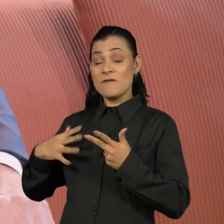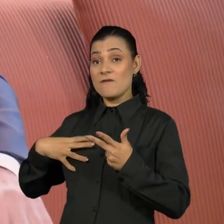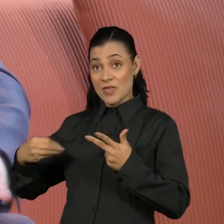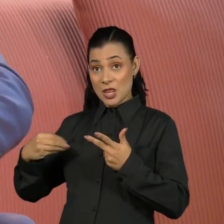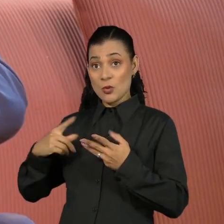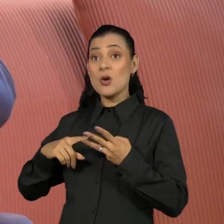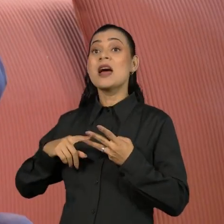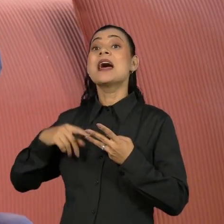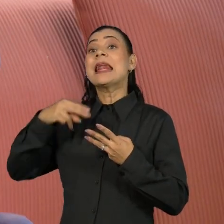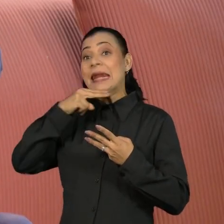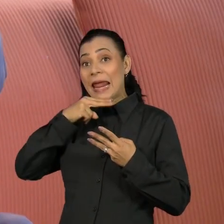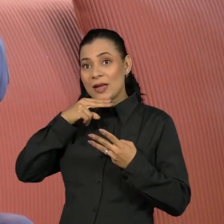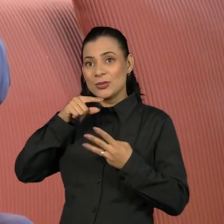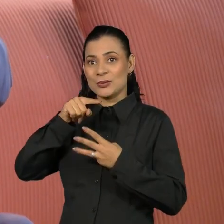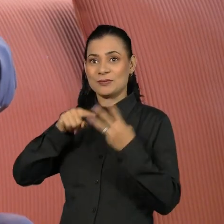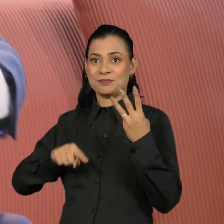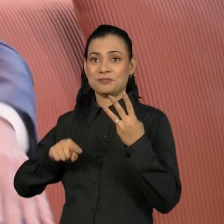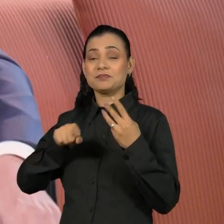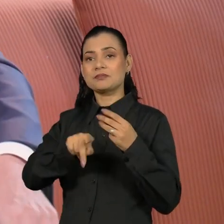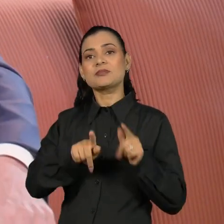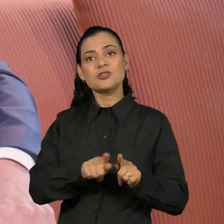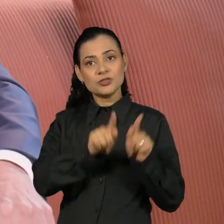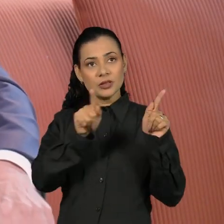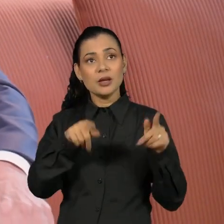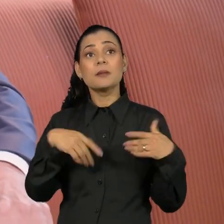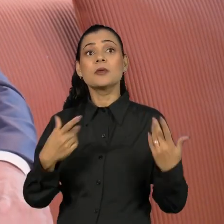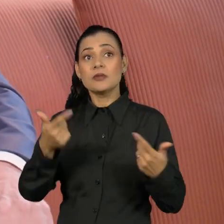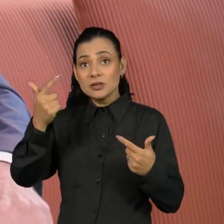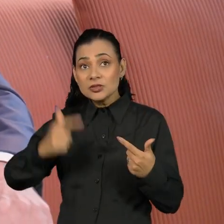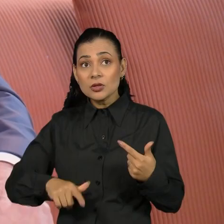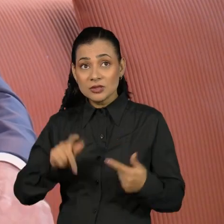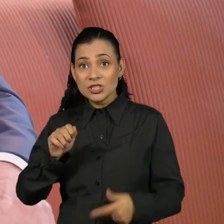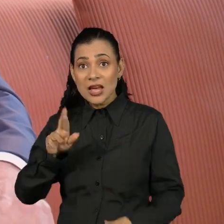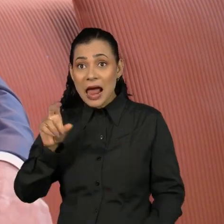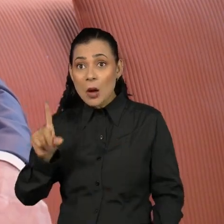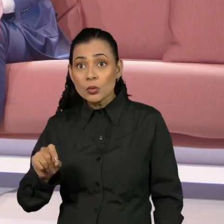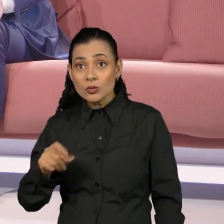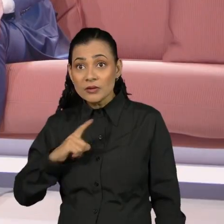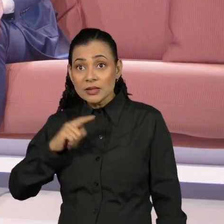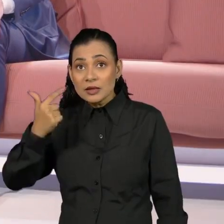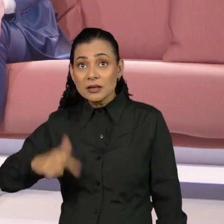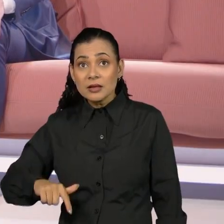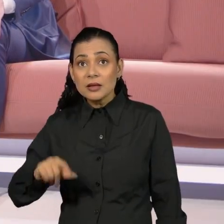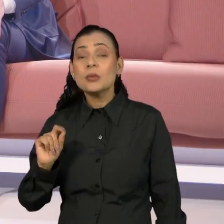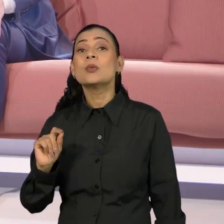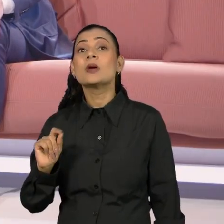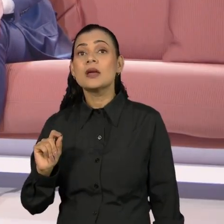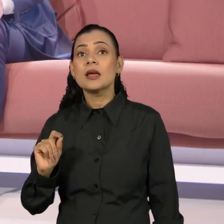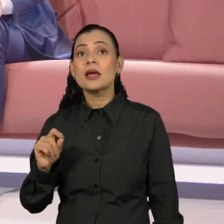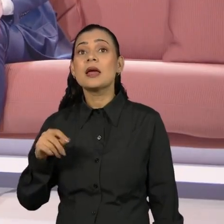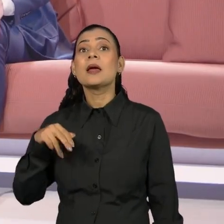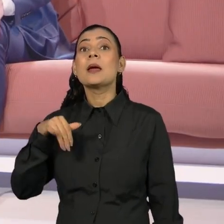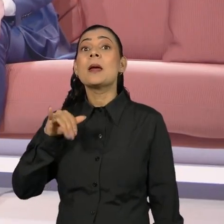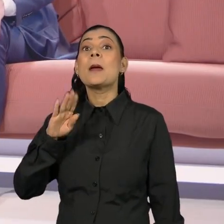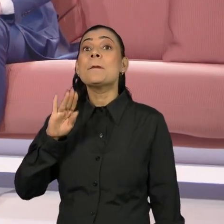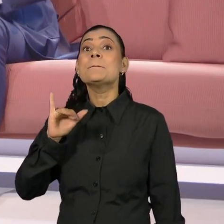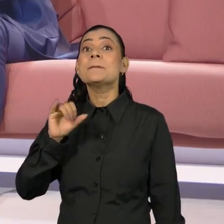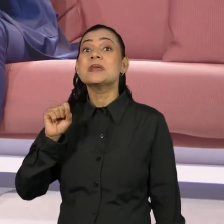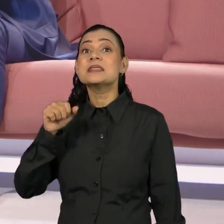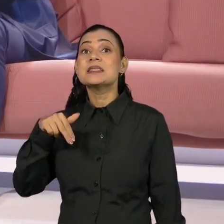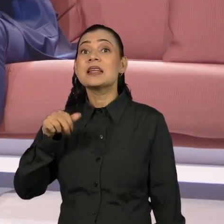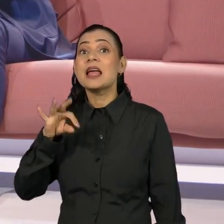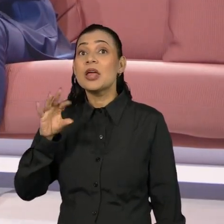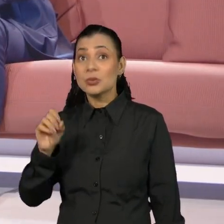Neto. Aí ele teve gêmeos, eu falei, vai ter um outro Geraldo, né? Geraldo bisneto,